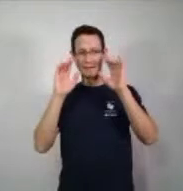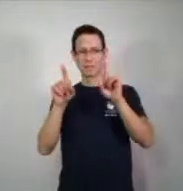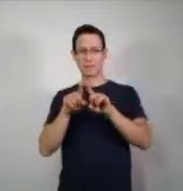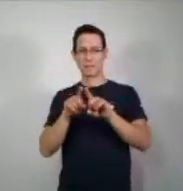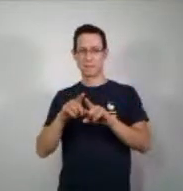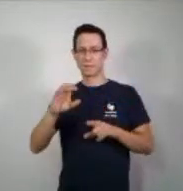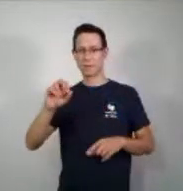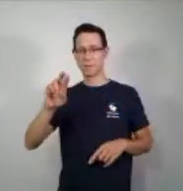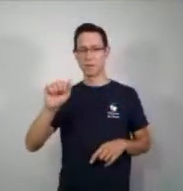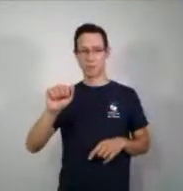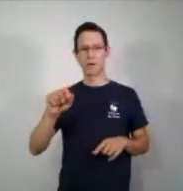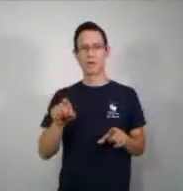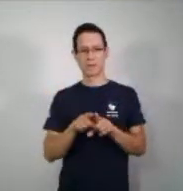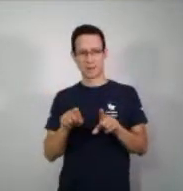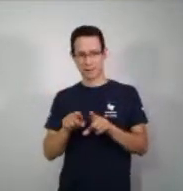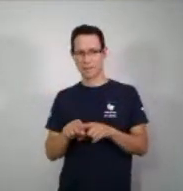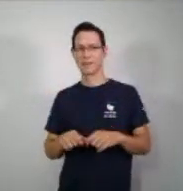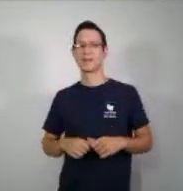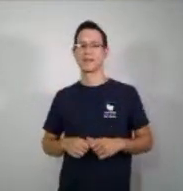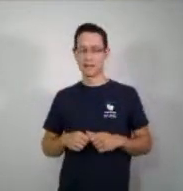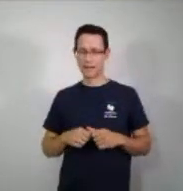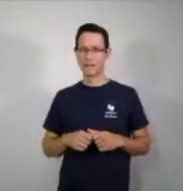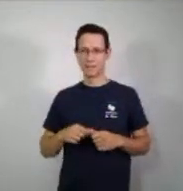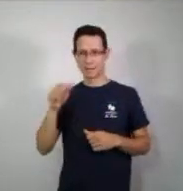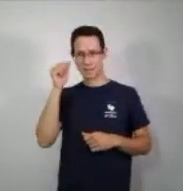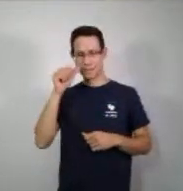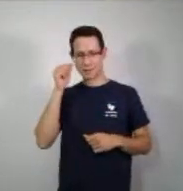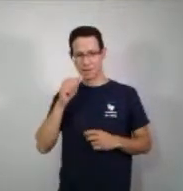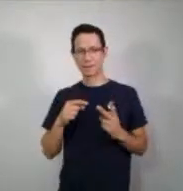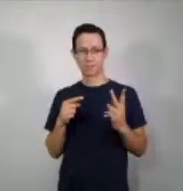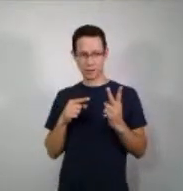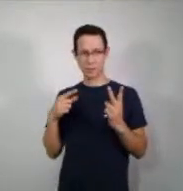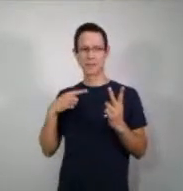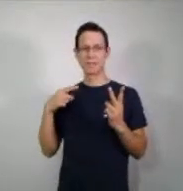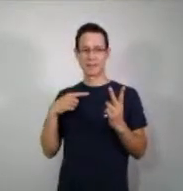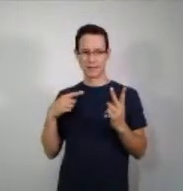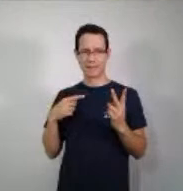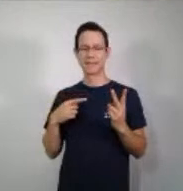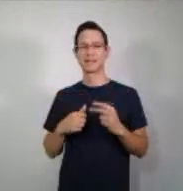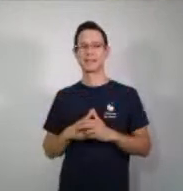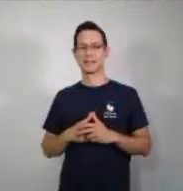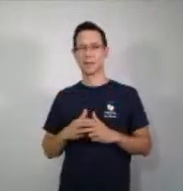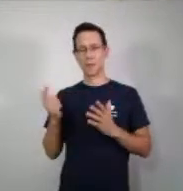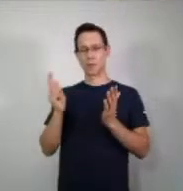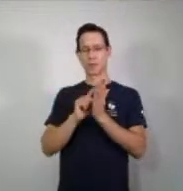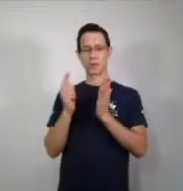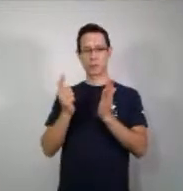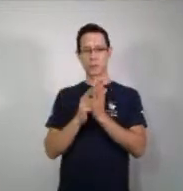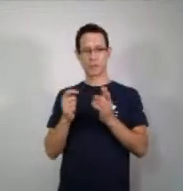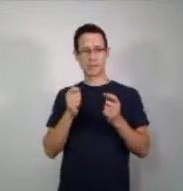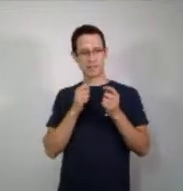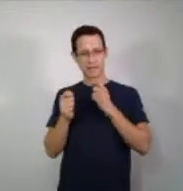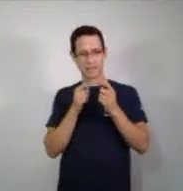são pessoas, são duas mulheres muito ilustradas, né? Uma jornalista, outra